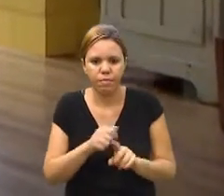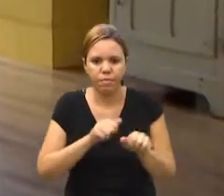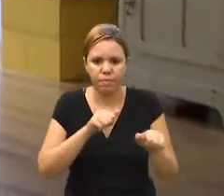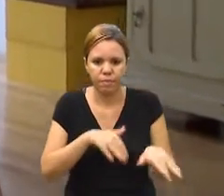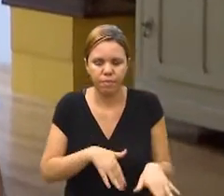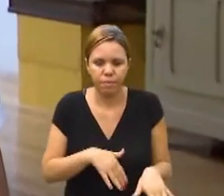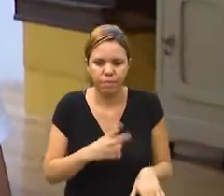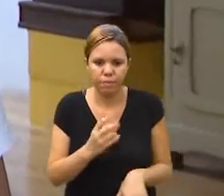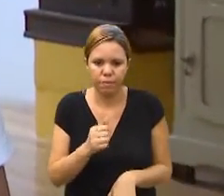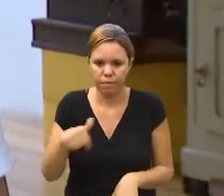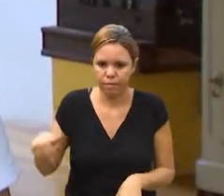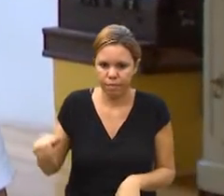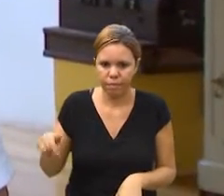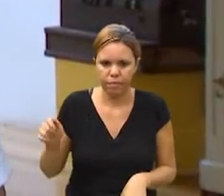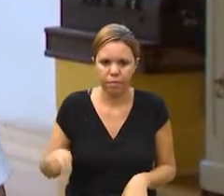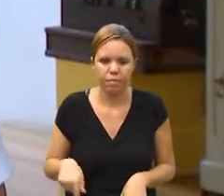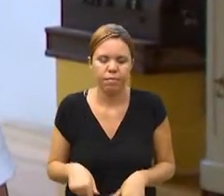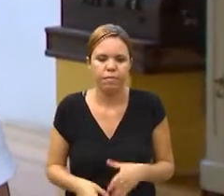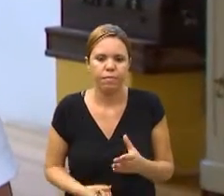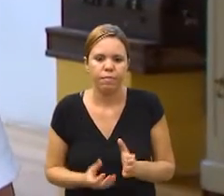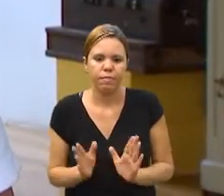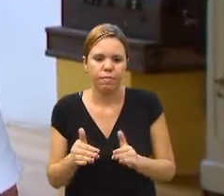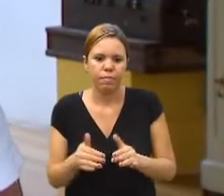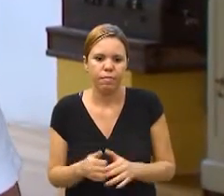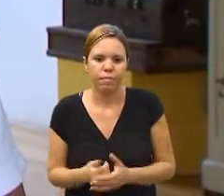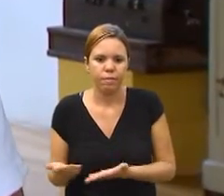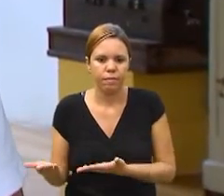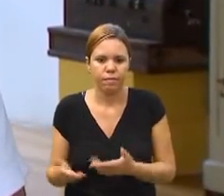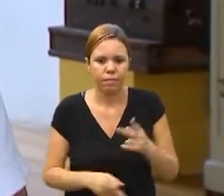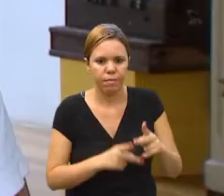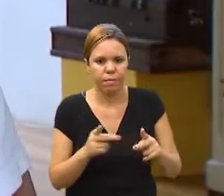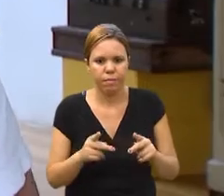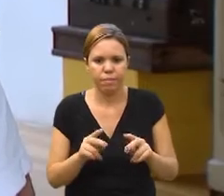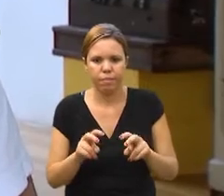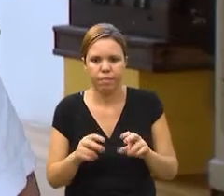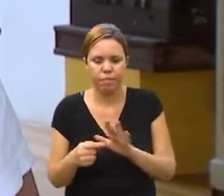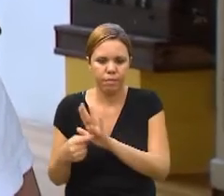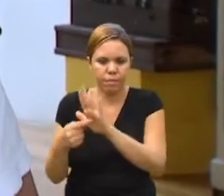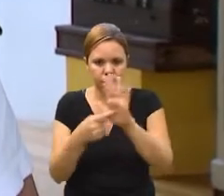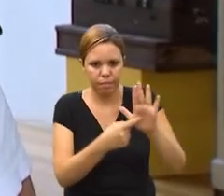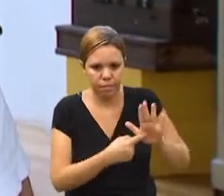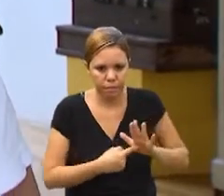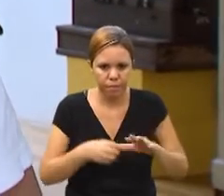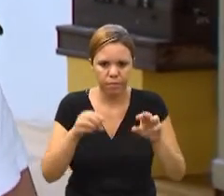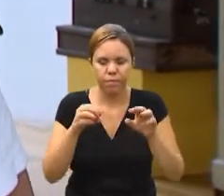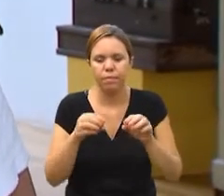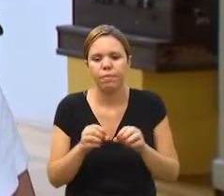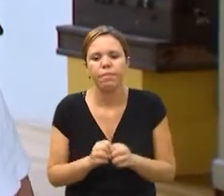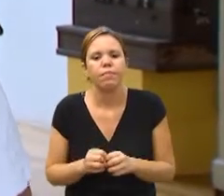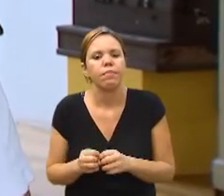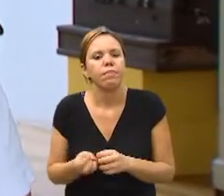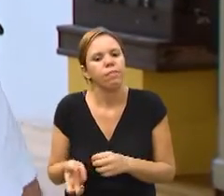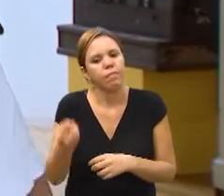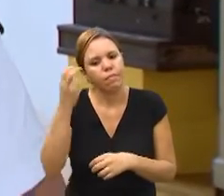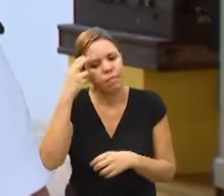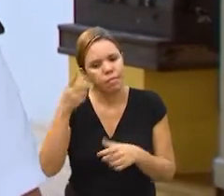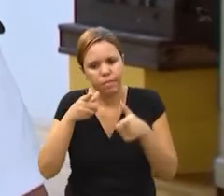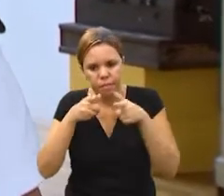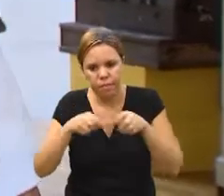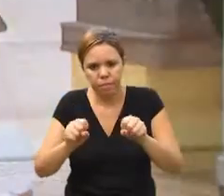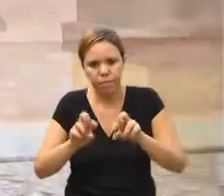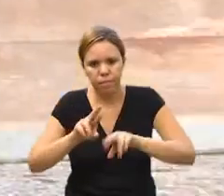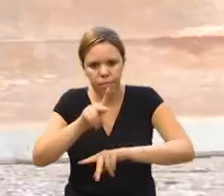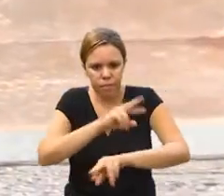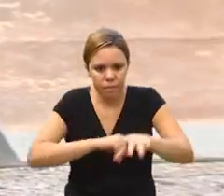de 2017 e que se destina a receber exposições, eventos culturais das mais diversas linguagens,